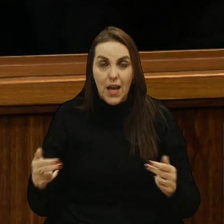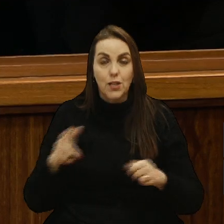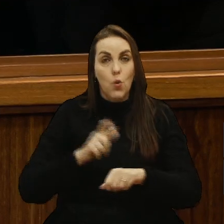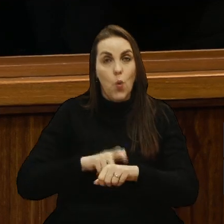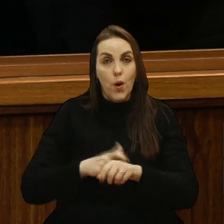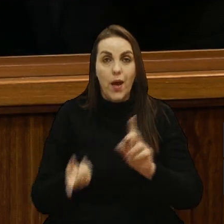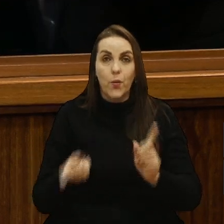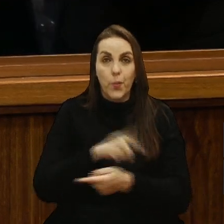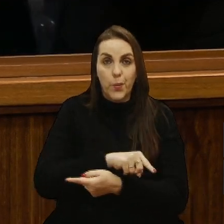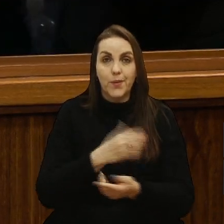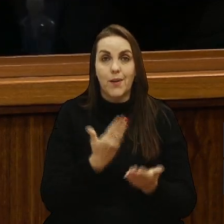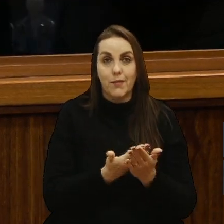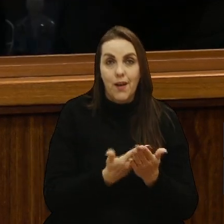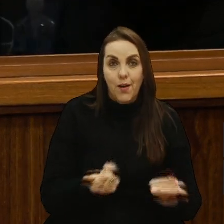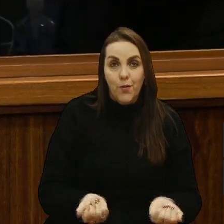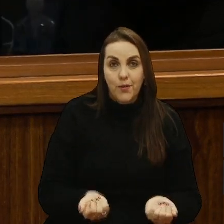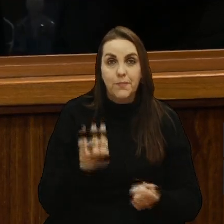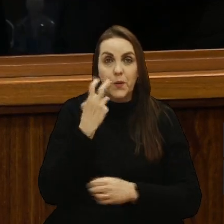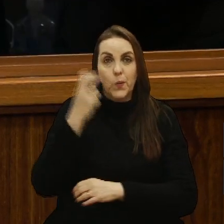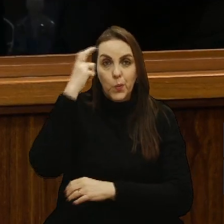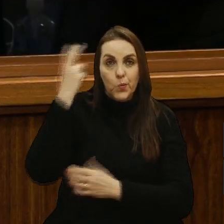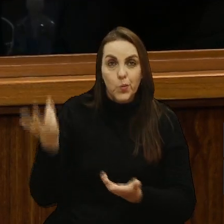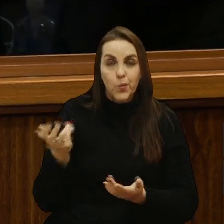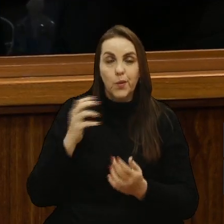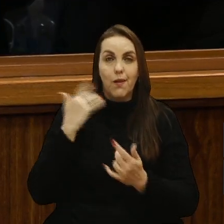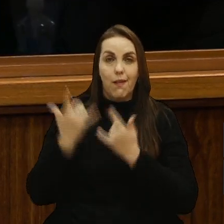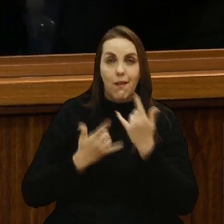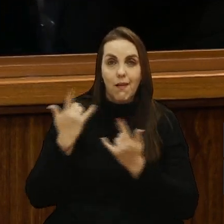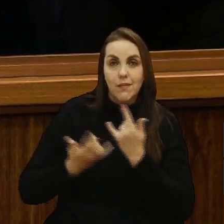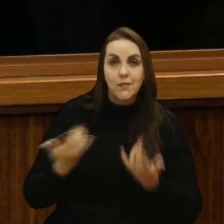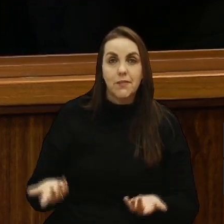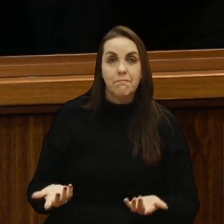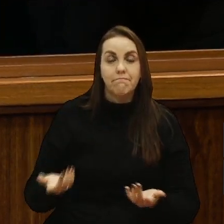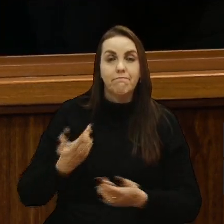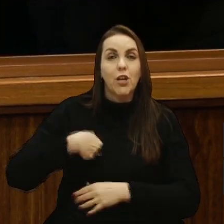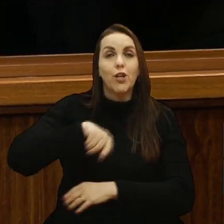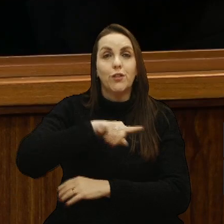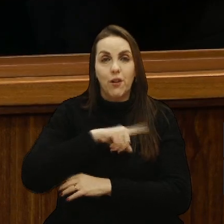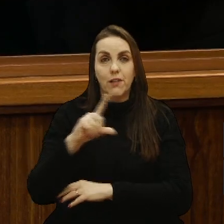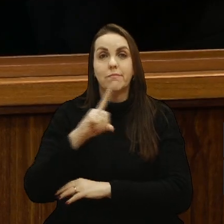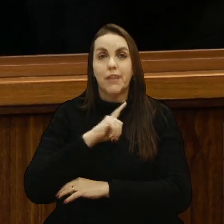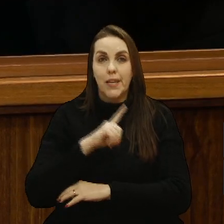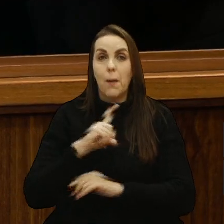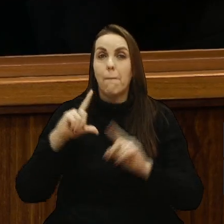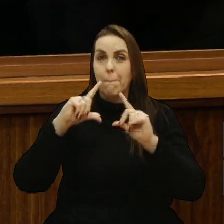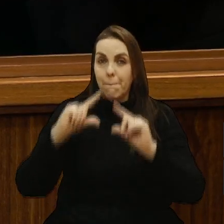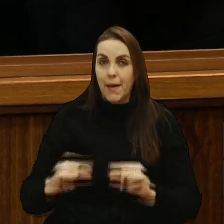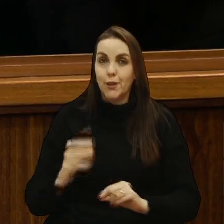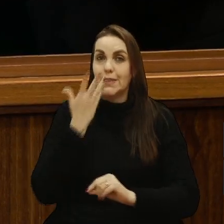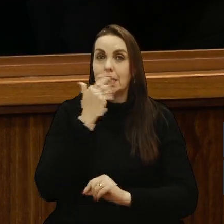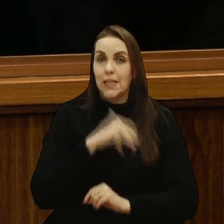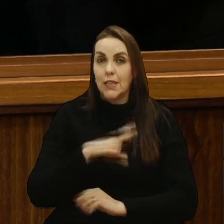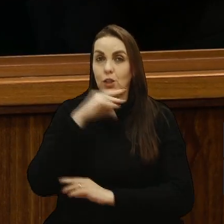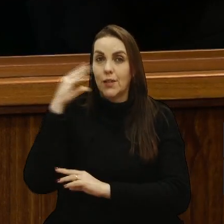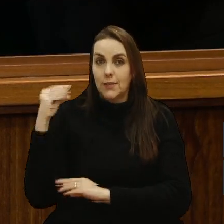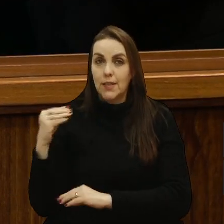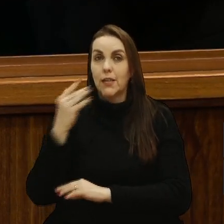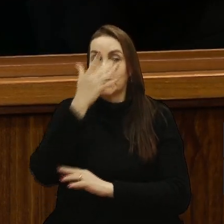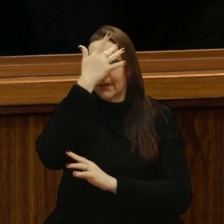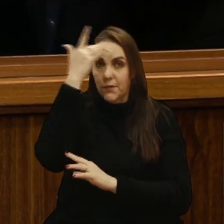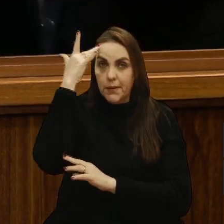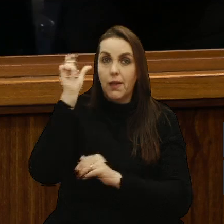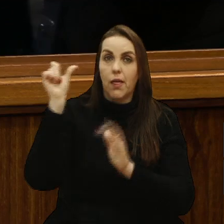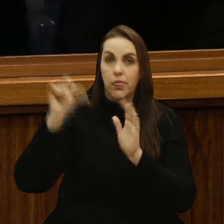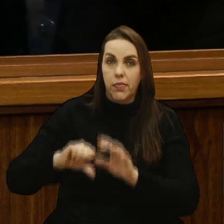turnos contrários, de cultura, de lazer, nós teríamos menos crianças, menos adolescentes